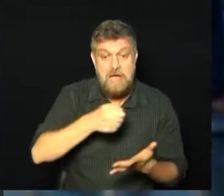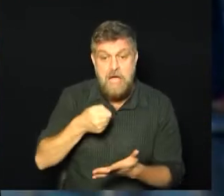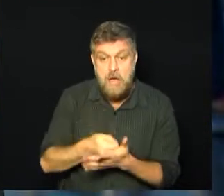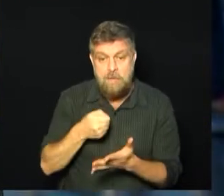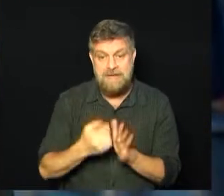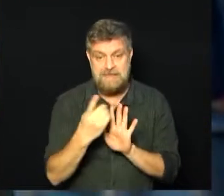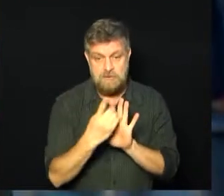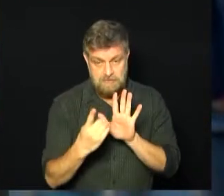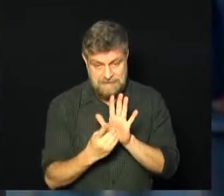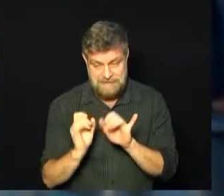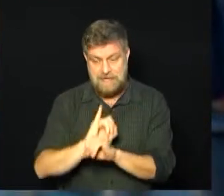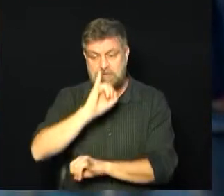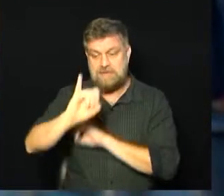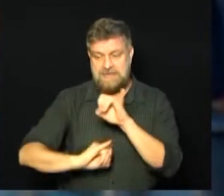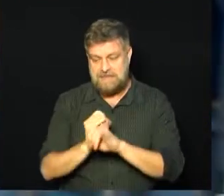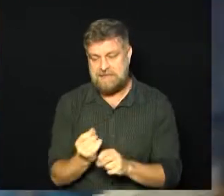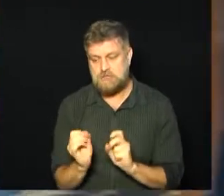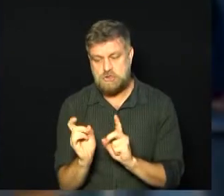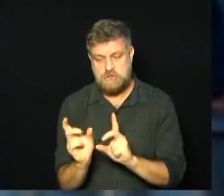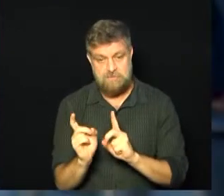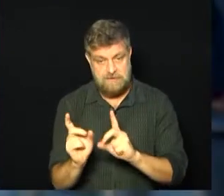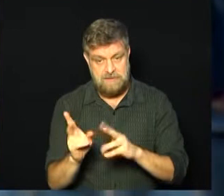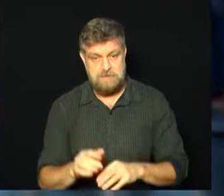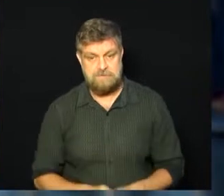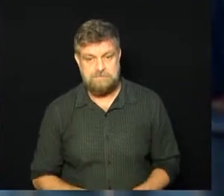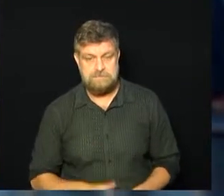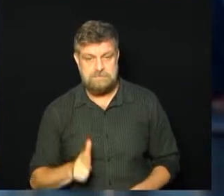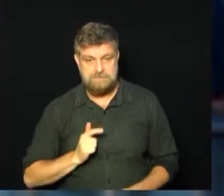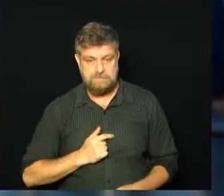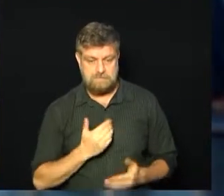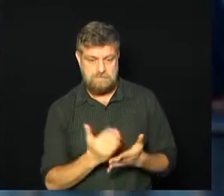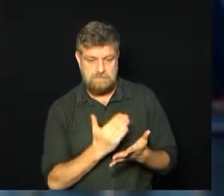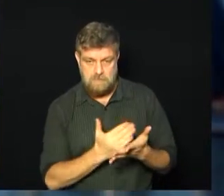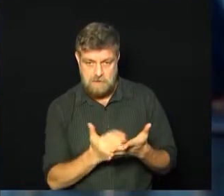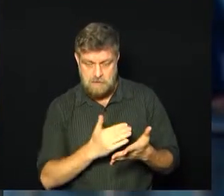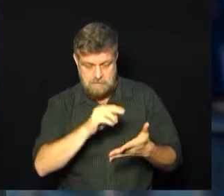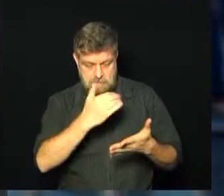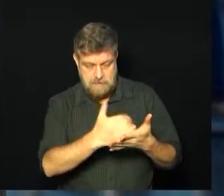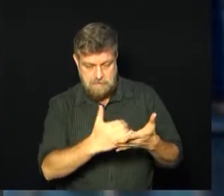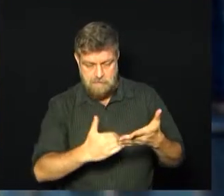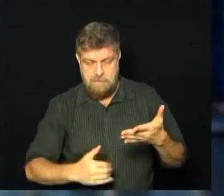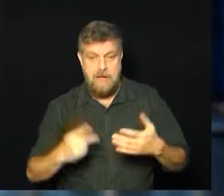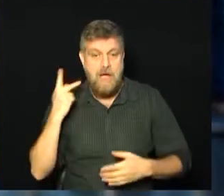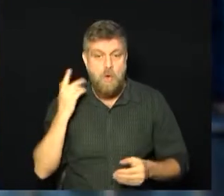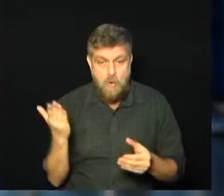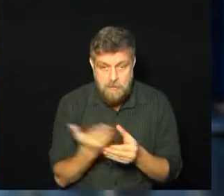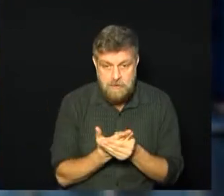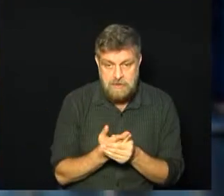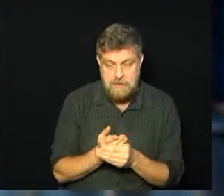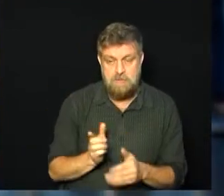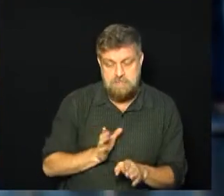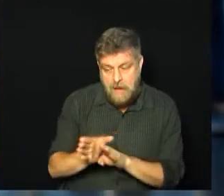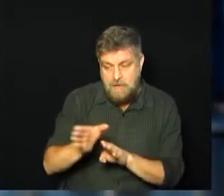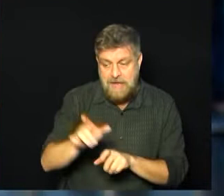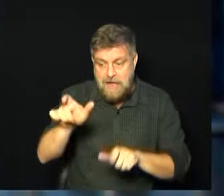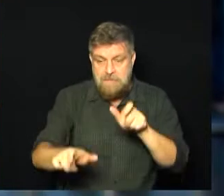do comércio eletrônico. E todas essas recomendações estão em um manual que o Procon Campinas publicou especialmente para ninguém cair em cilada. É isso